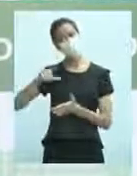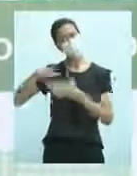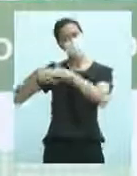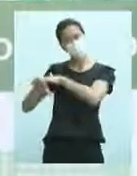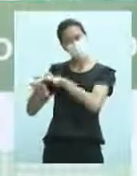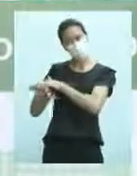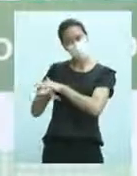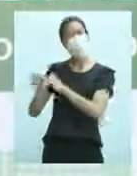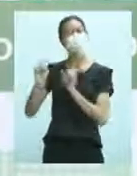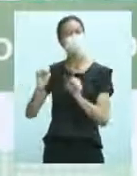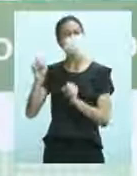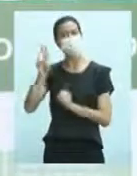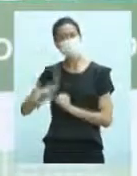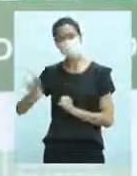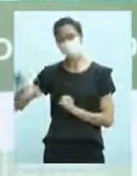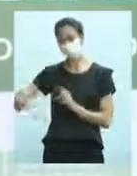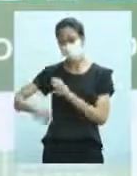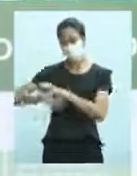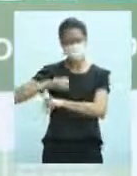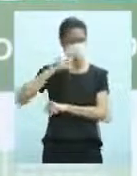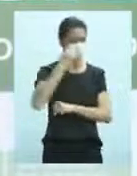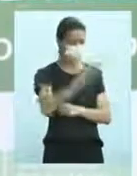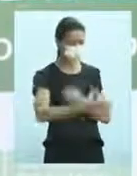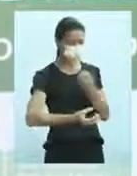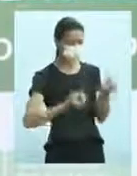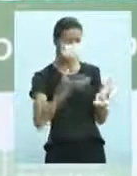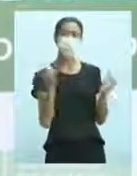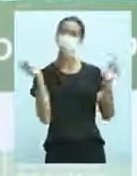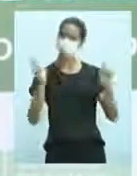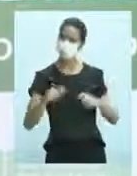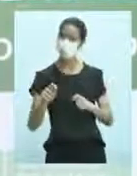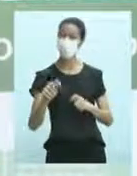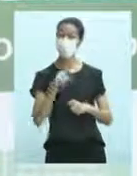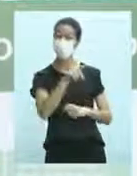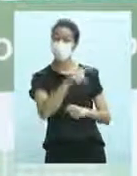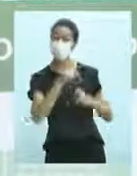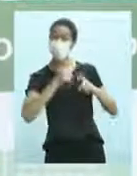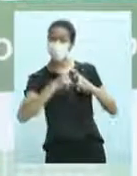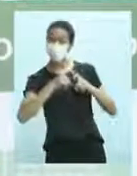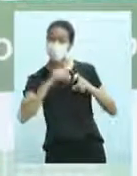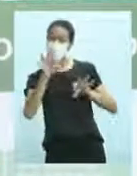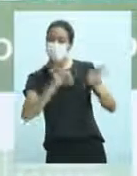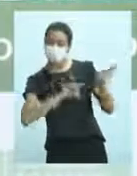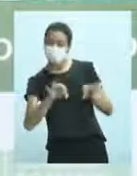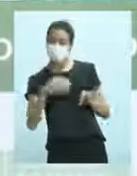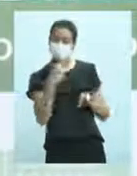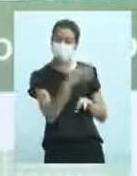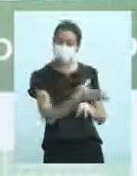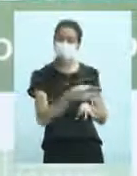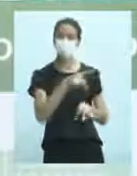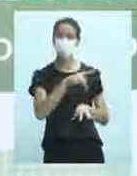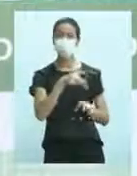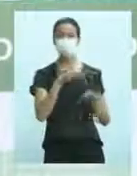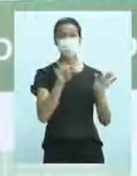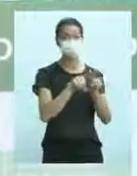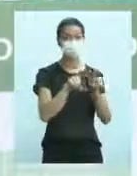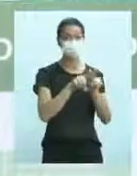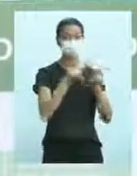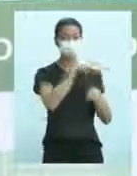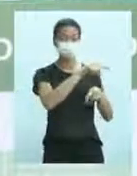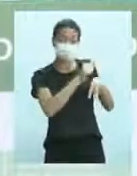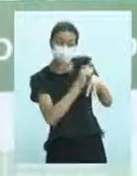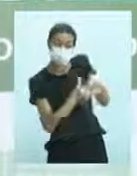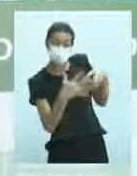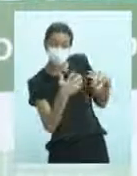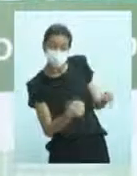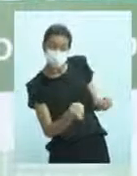de antibiótico para caso haja associação ser usados nos pacientes desde o princípio e com consentimento do